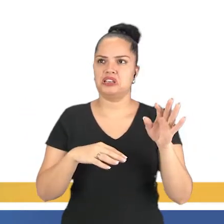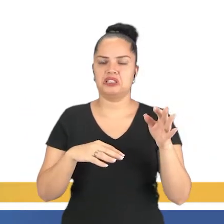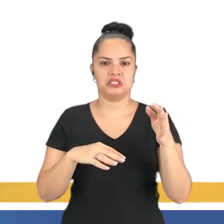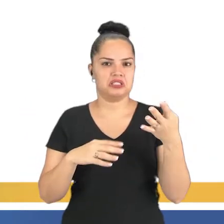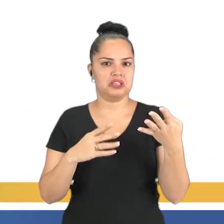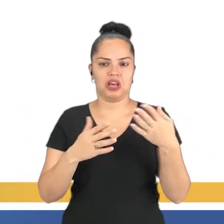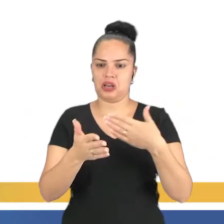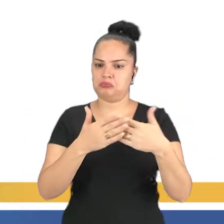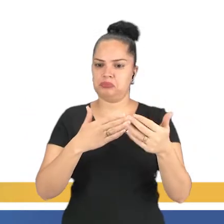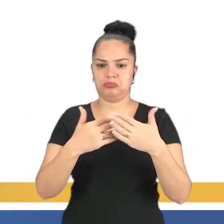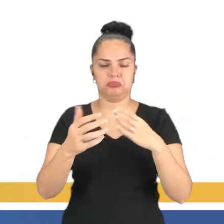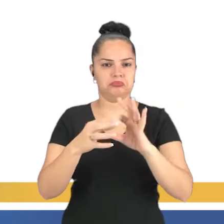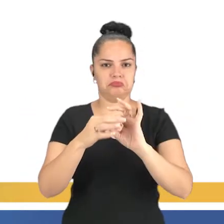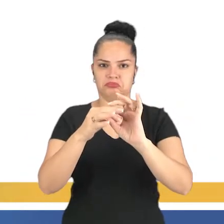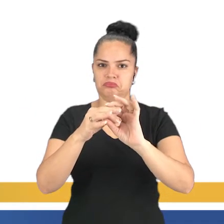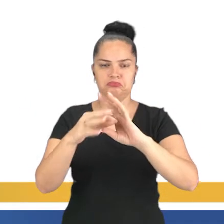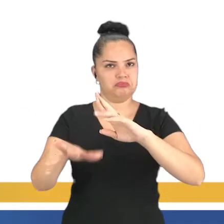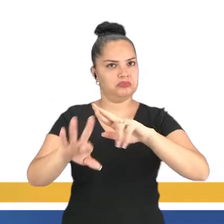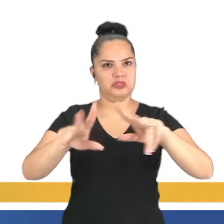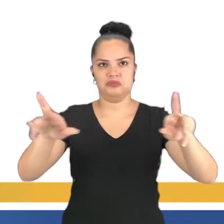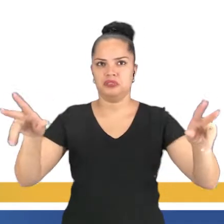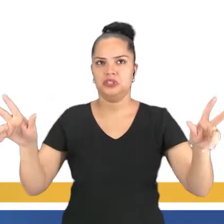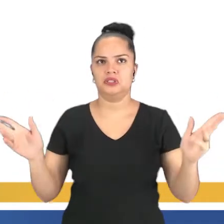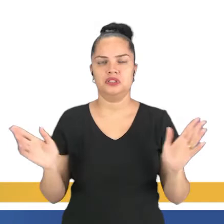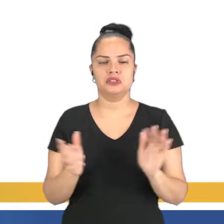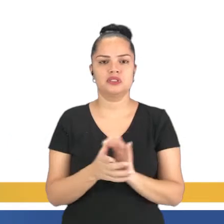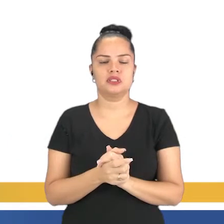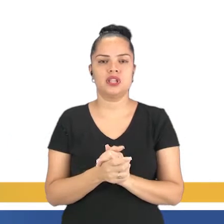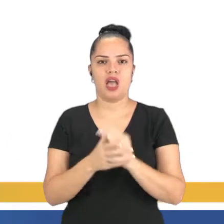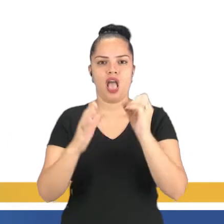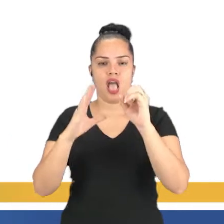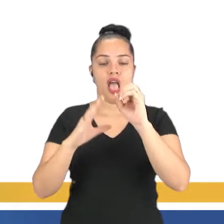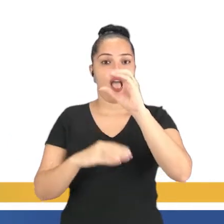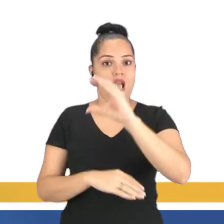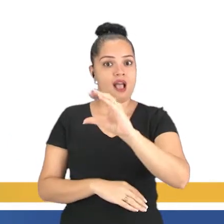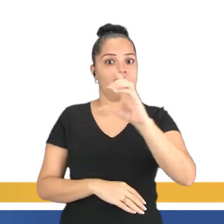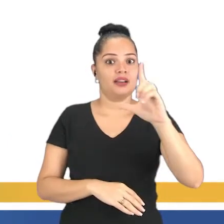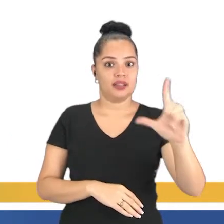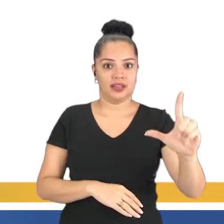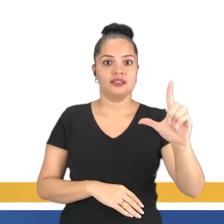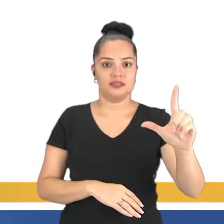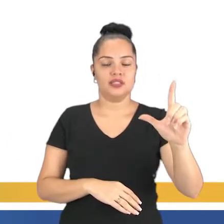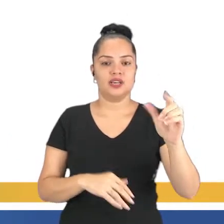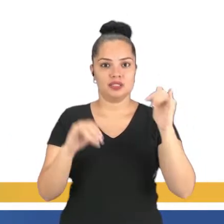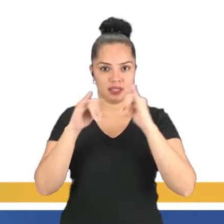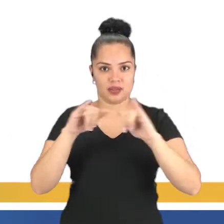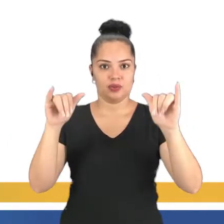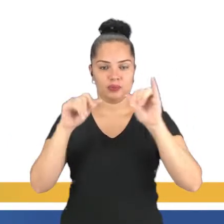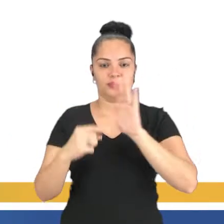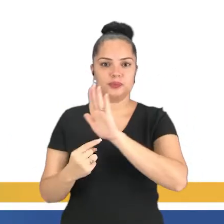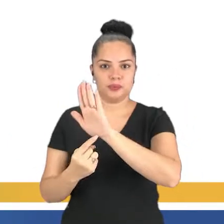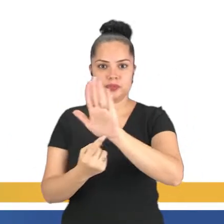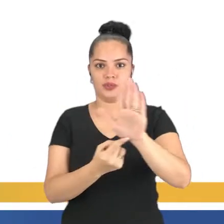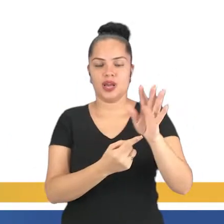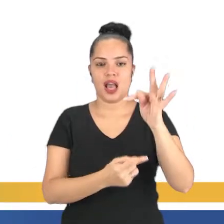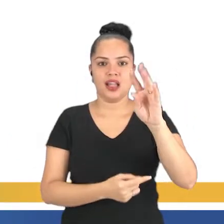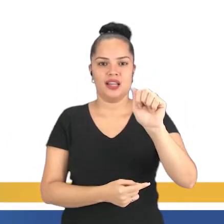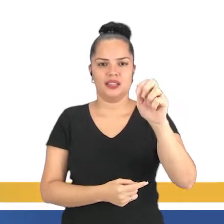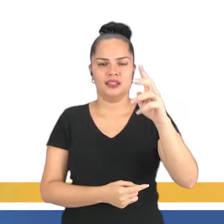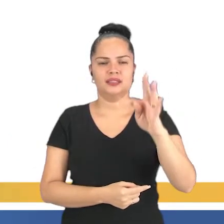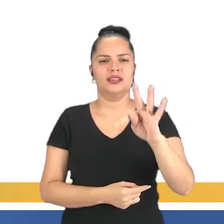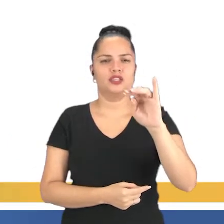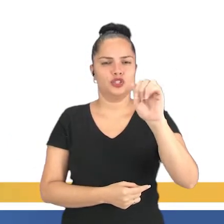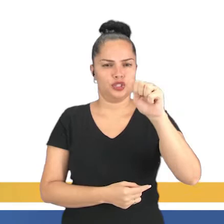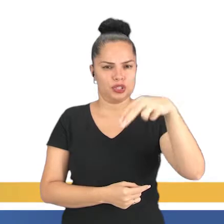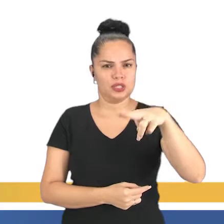leigos no assunto, por exemplo. Vamos lá? Classificação da infografia. Segundo a autora Tatiana Teixeira, nós